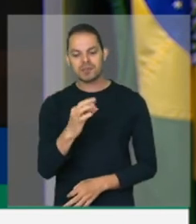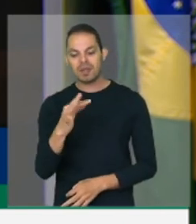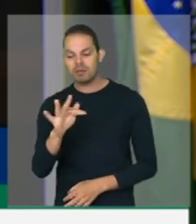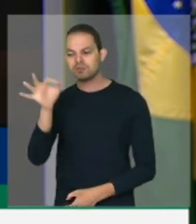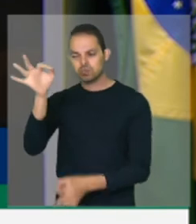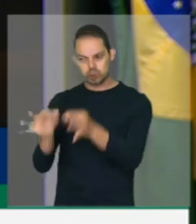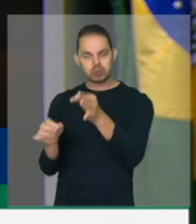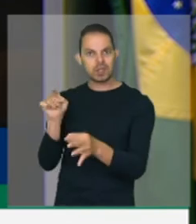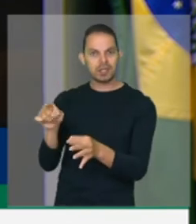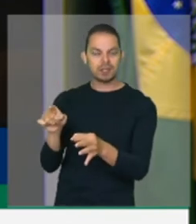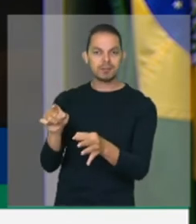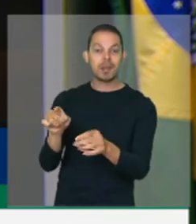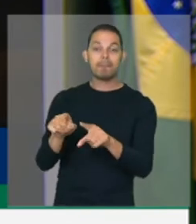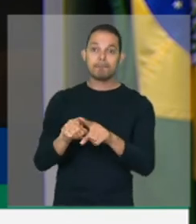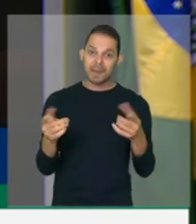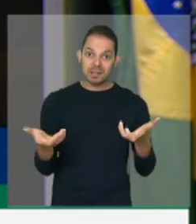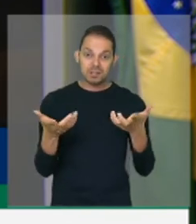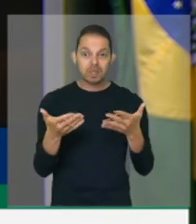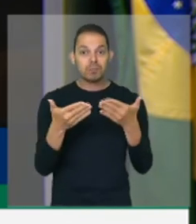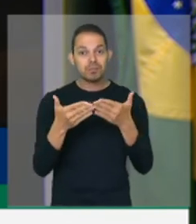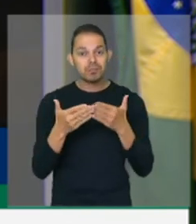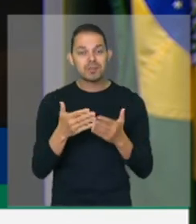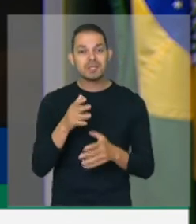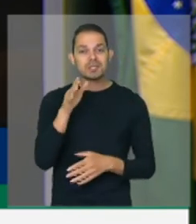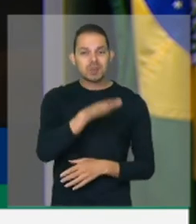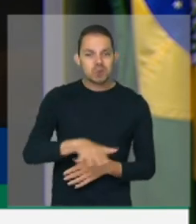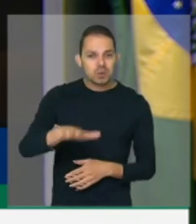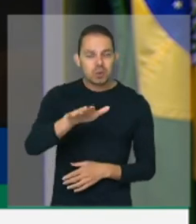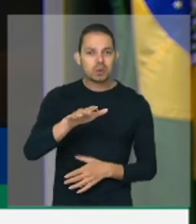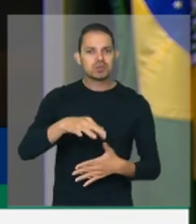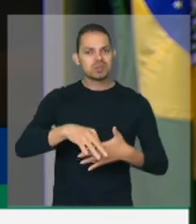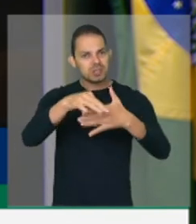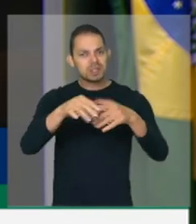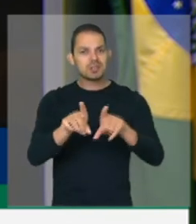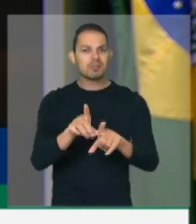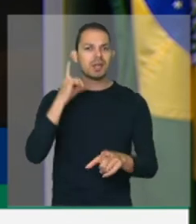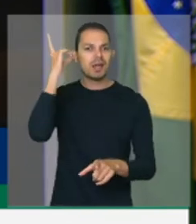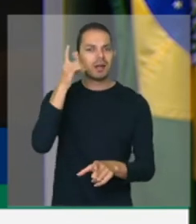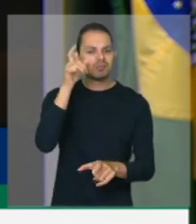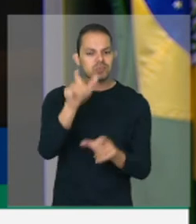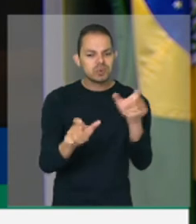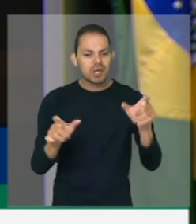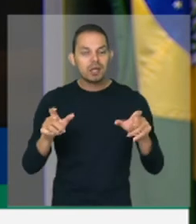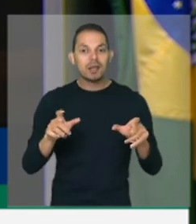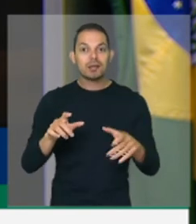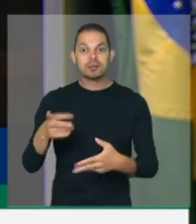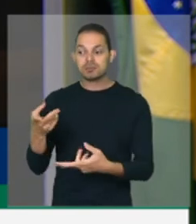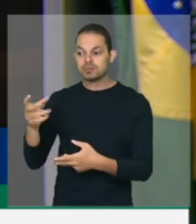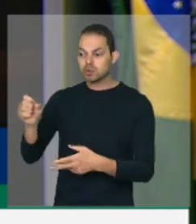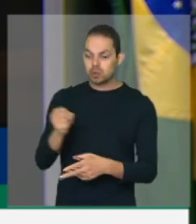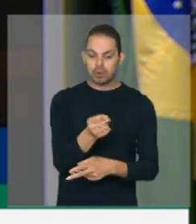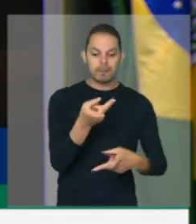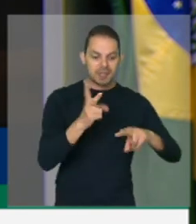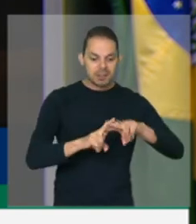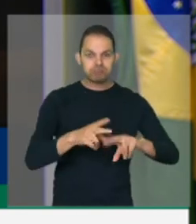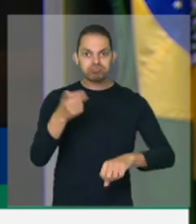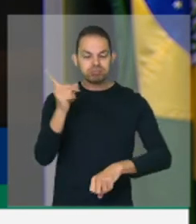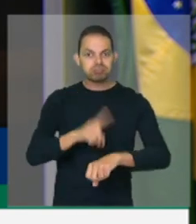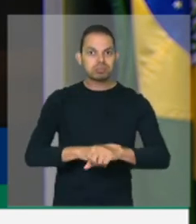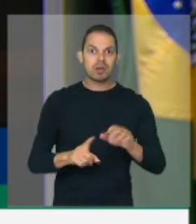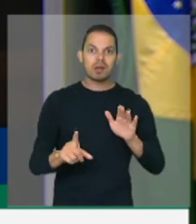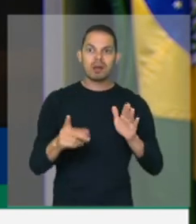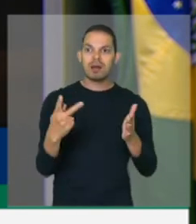feita. Mas eu quero ressaltar e fazer um apelo aos deputados e aos líderes que essa prisão ela é flagrantemente